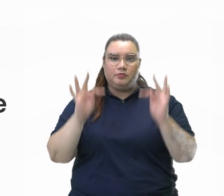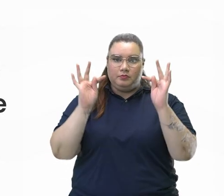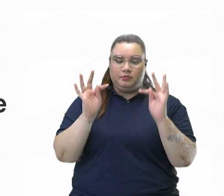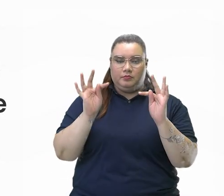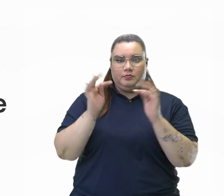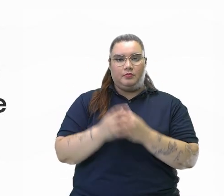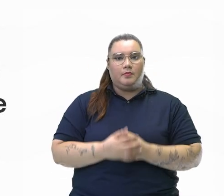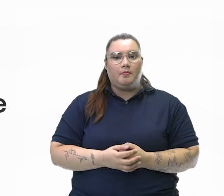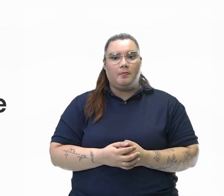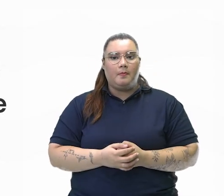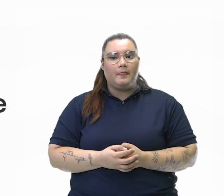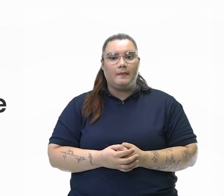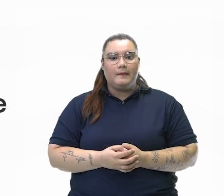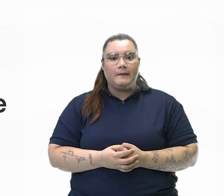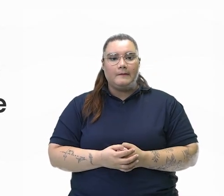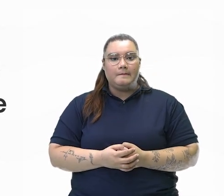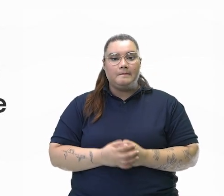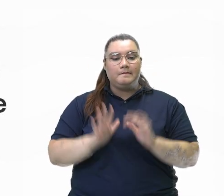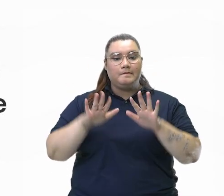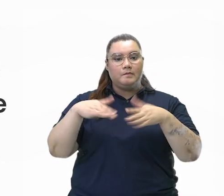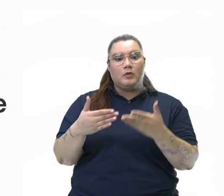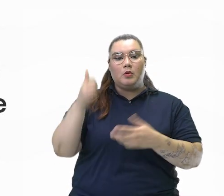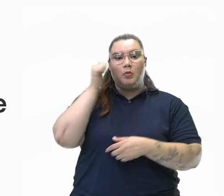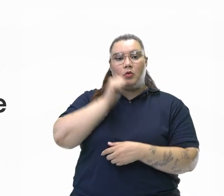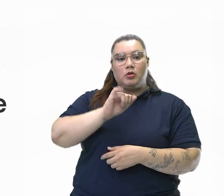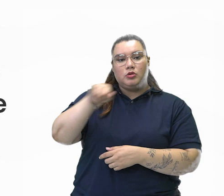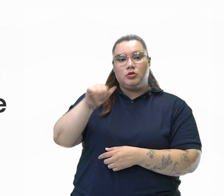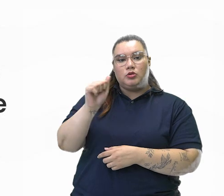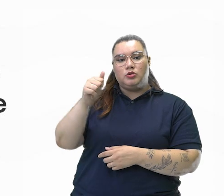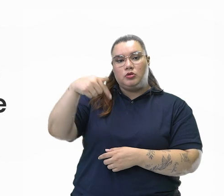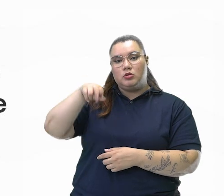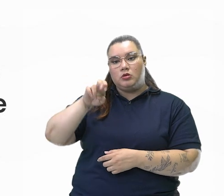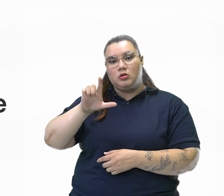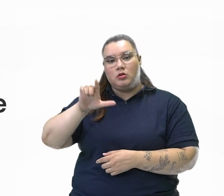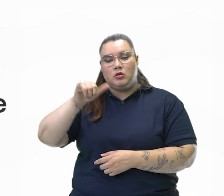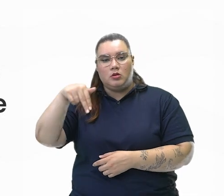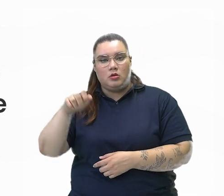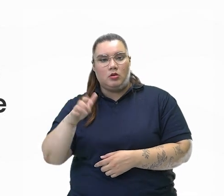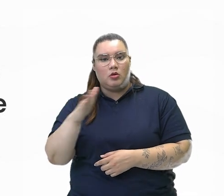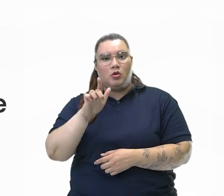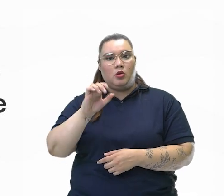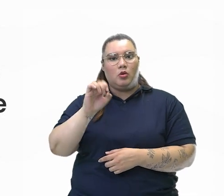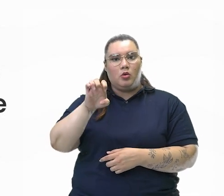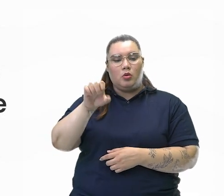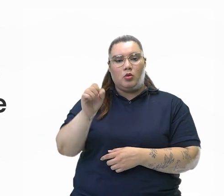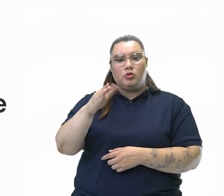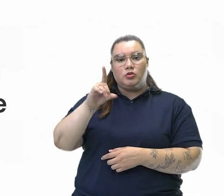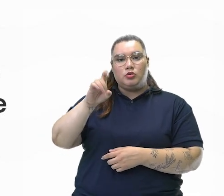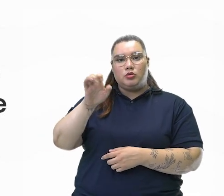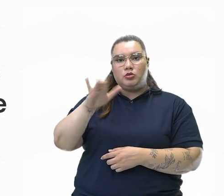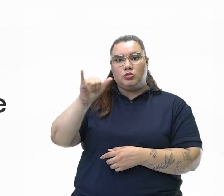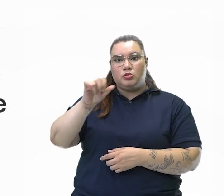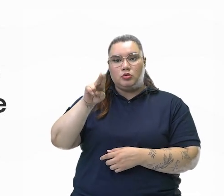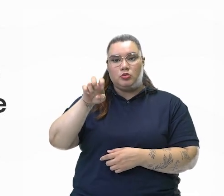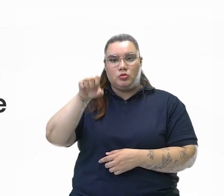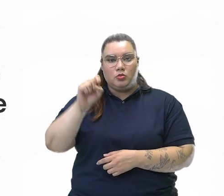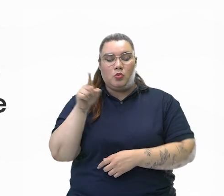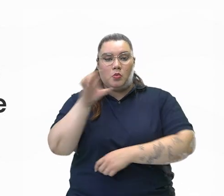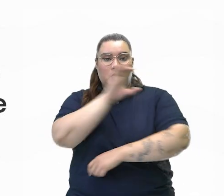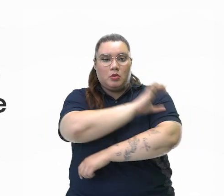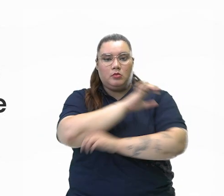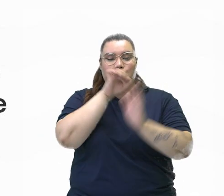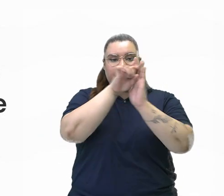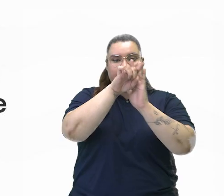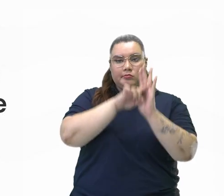científica e tecnológica. Jaqueline Góes de Jesus, uma das coordenadoras da equipe de pesquisadores